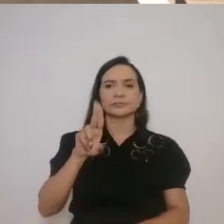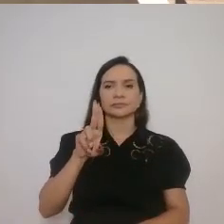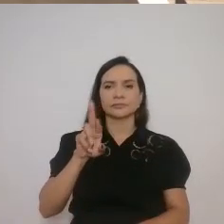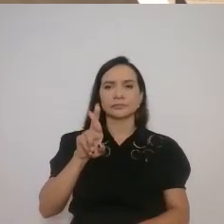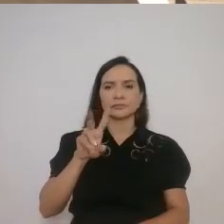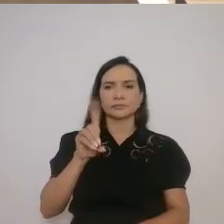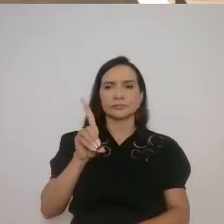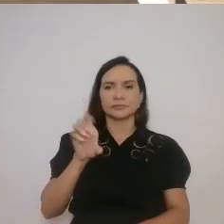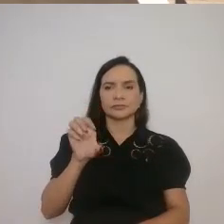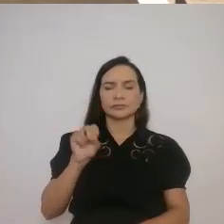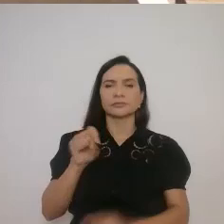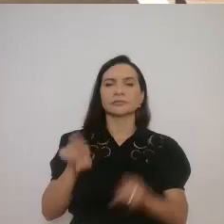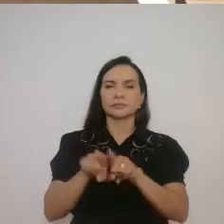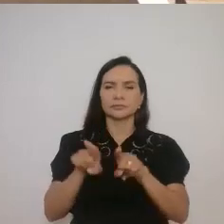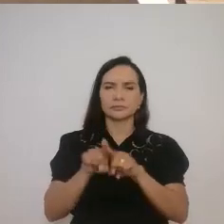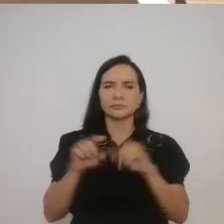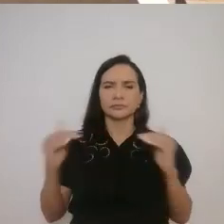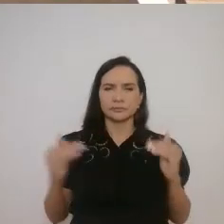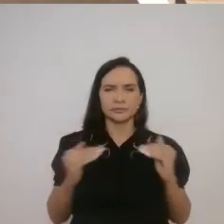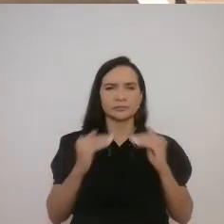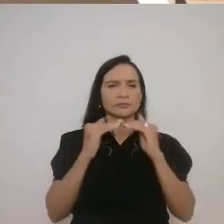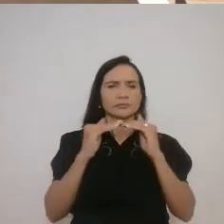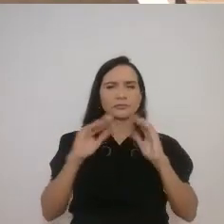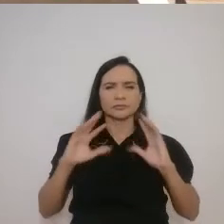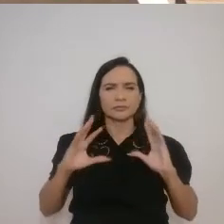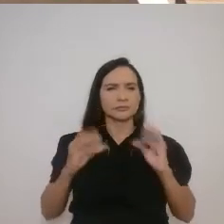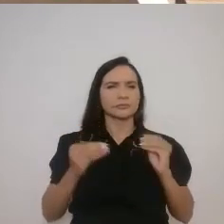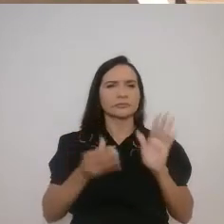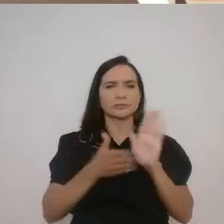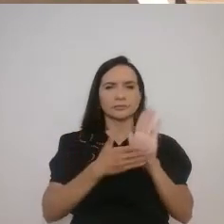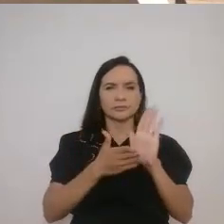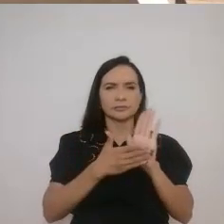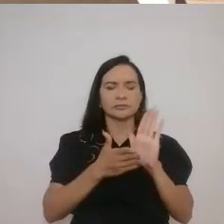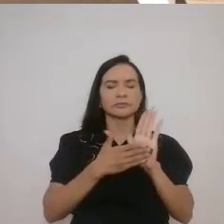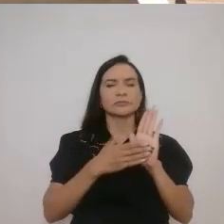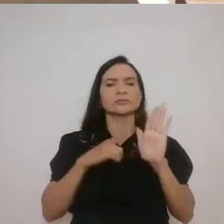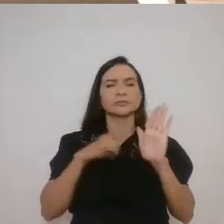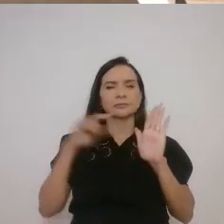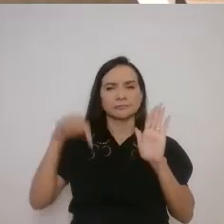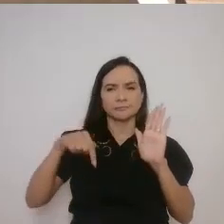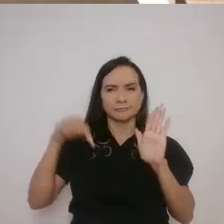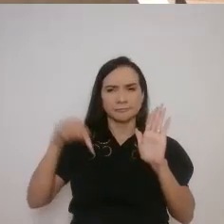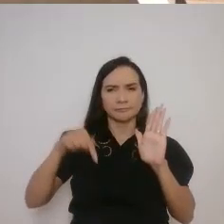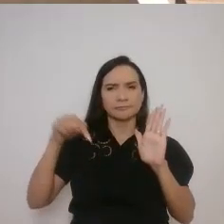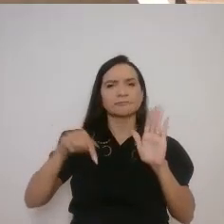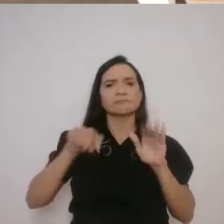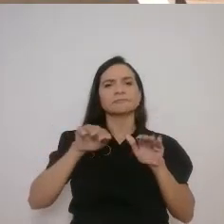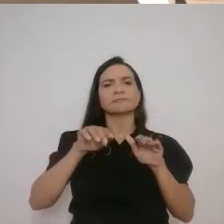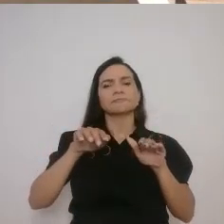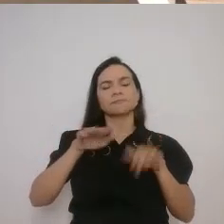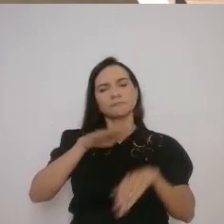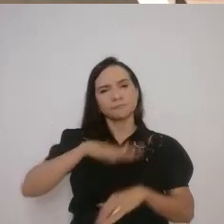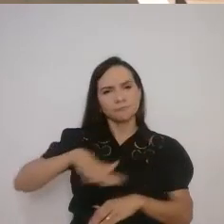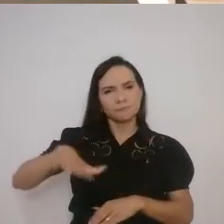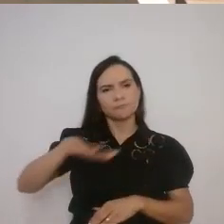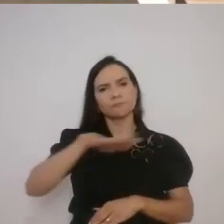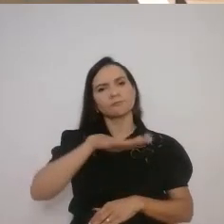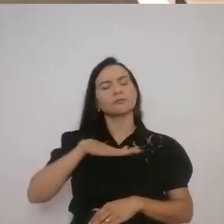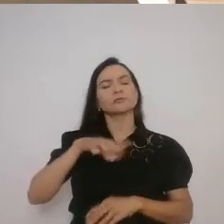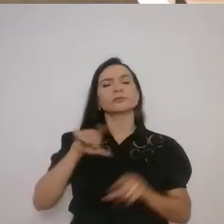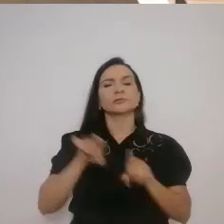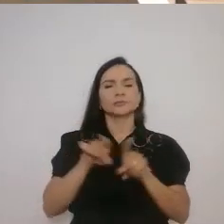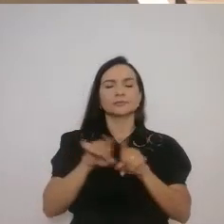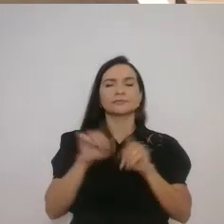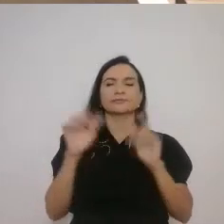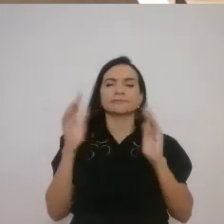Também me associo a todas as proposições que foram lançadas aqui neste plenário e, em especial,